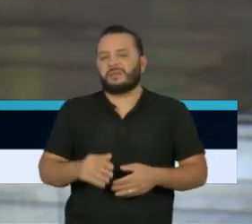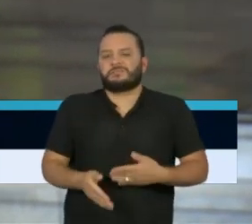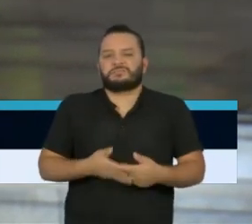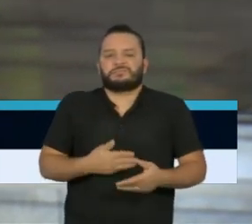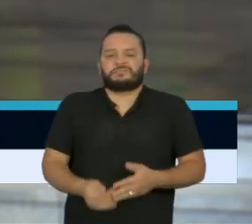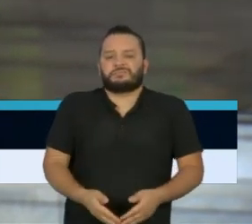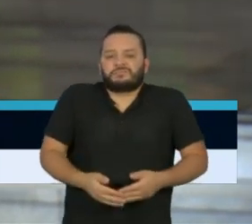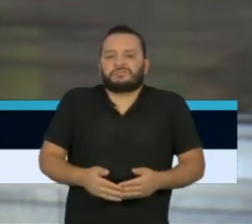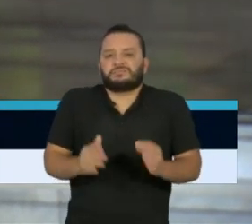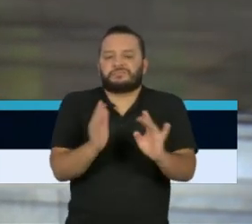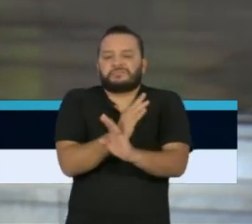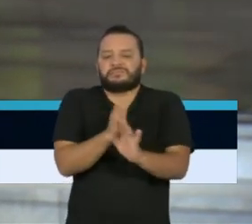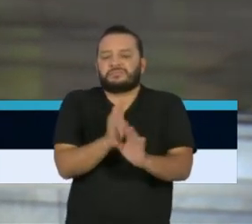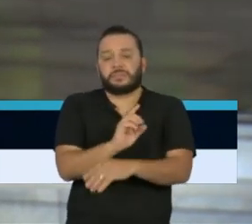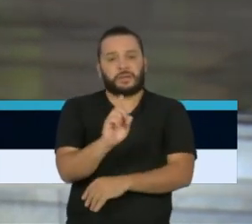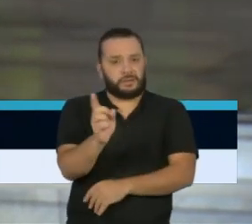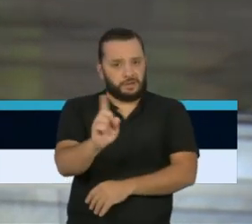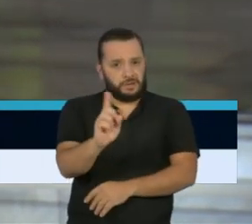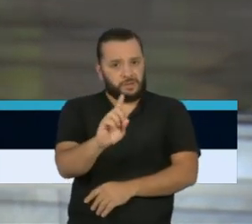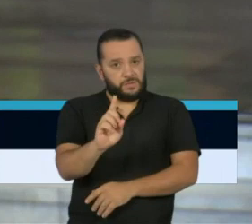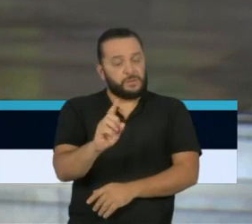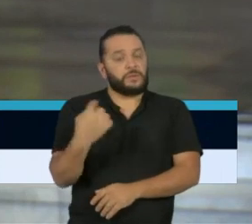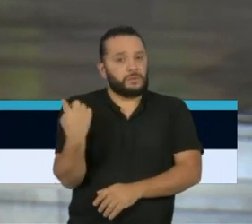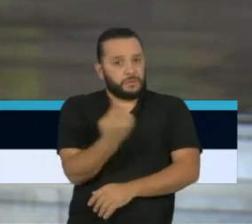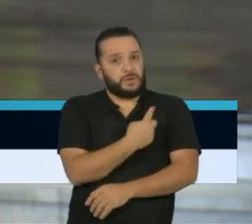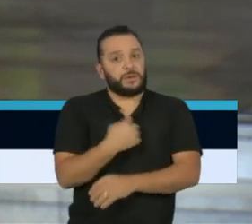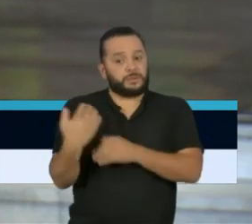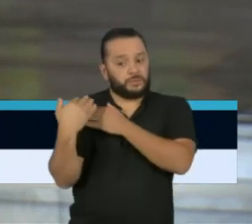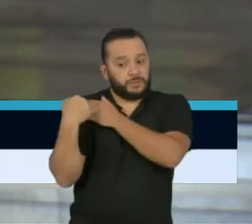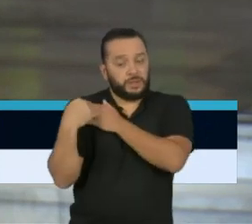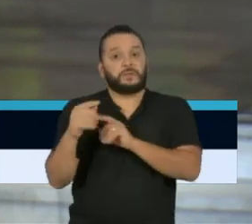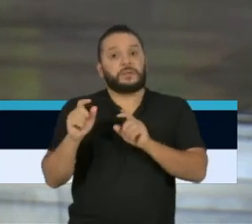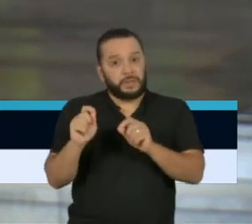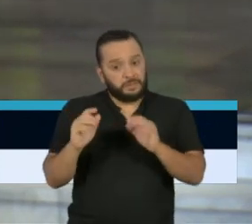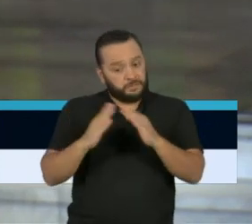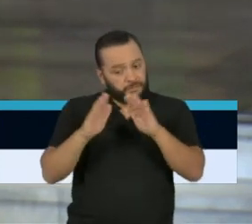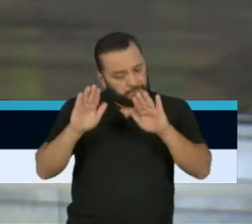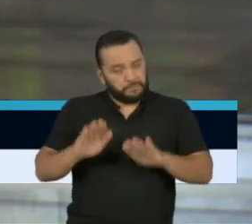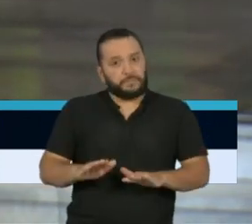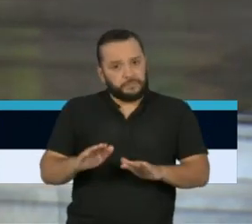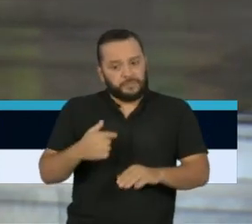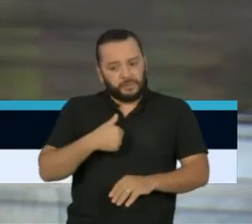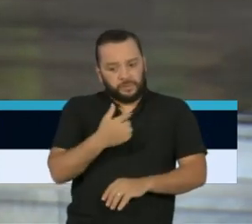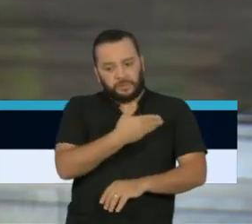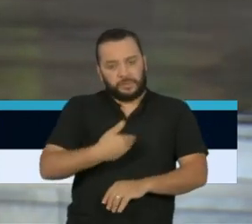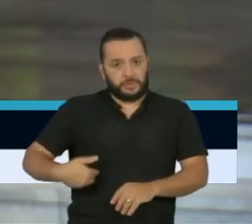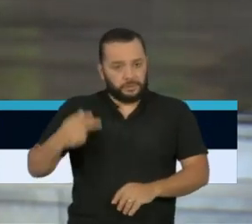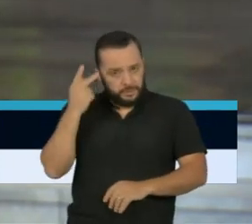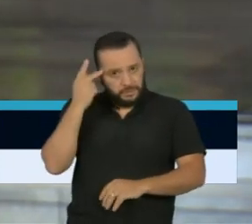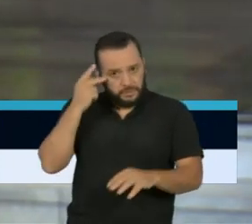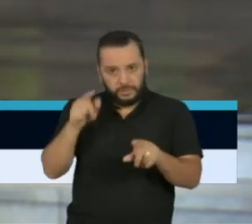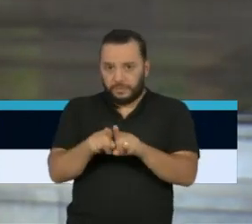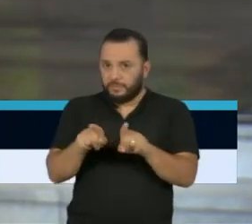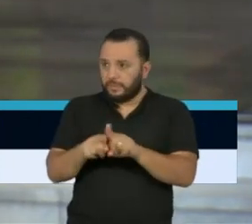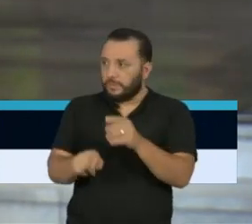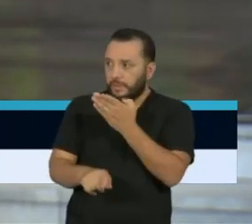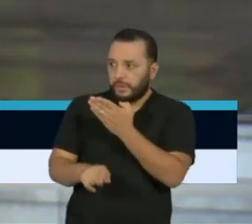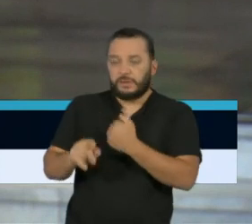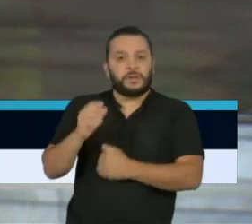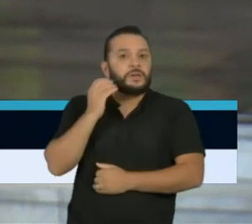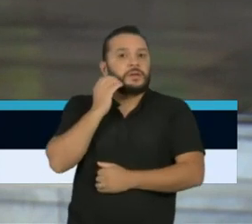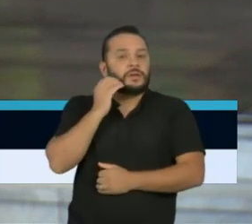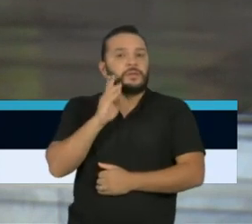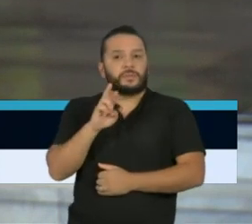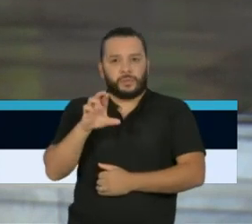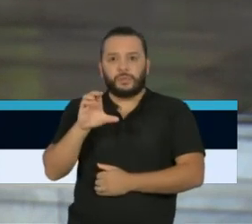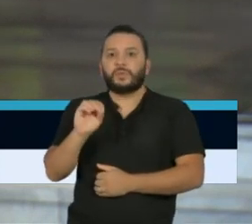é a nossa responsabilidade. É aquilo que eu tenho cumprido como governador de São Paulo, assim como Bruno Covas tem cumprido à frente da